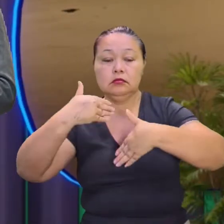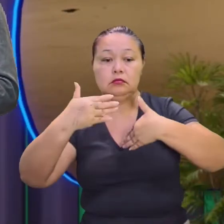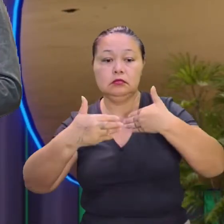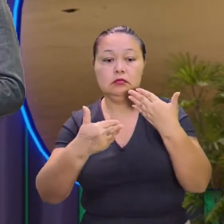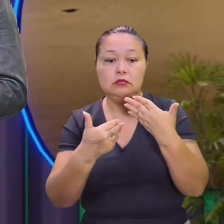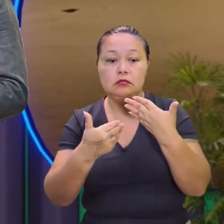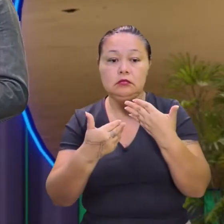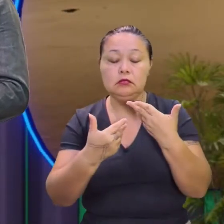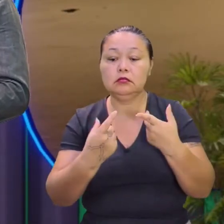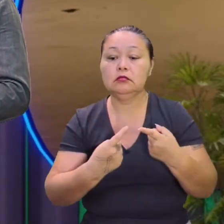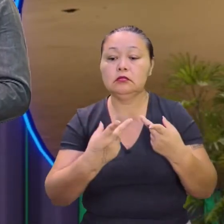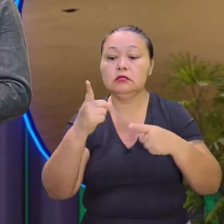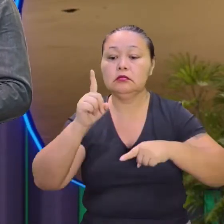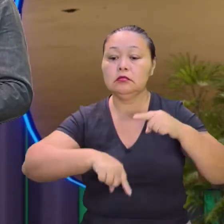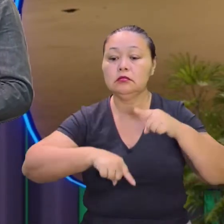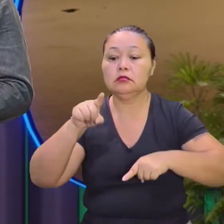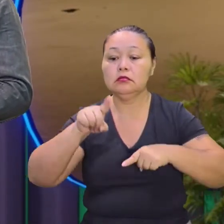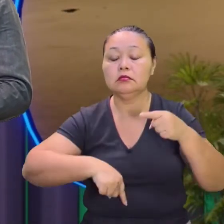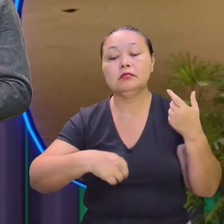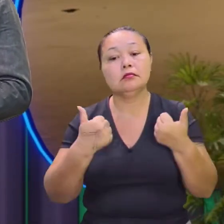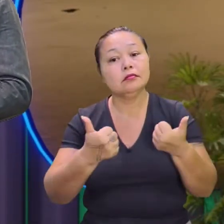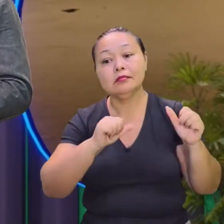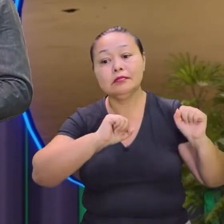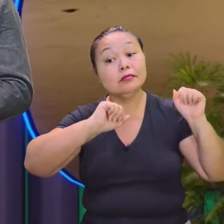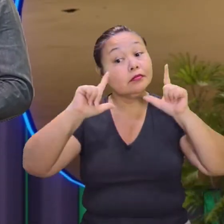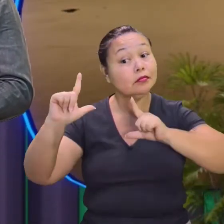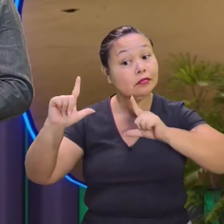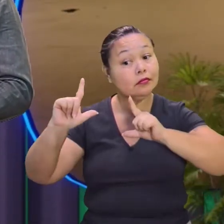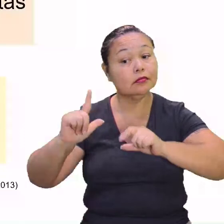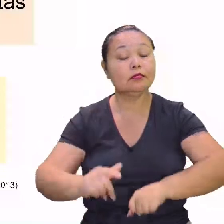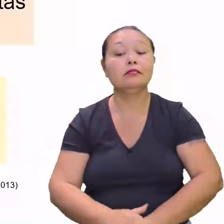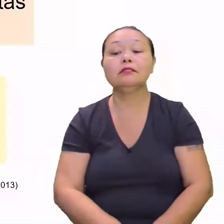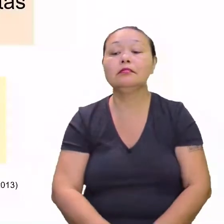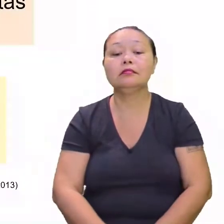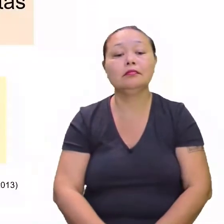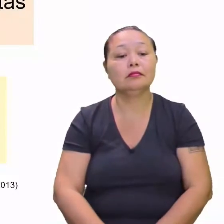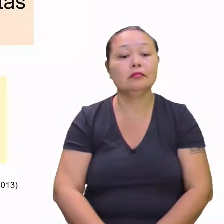né, de venda do seu produto. Vamos lá?